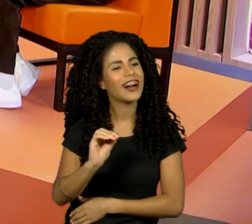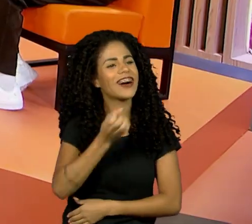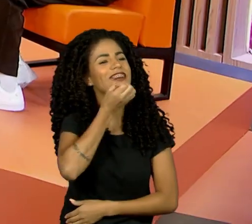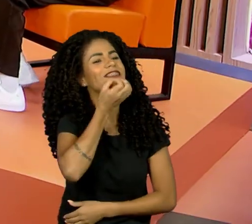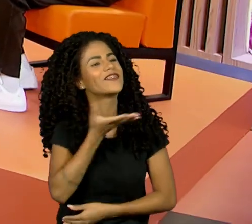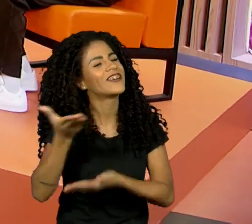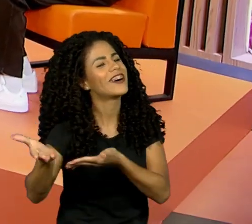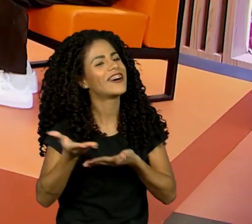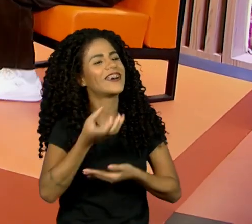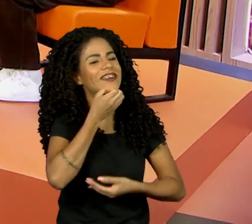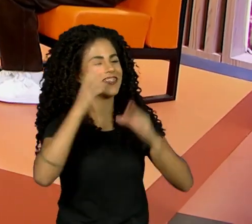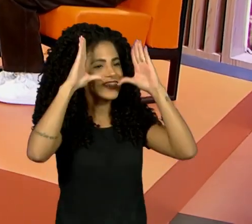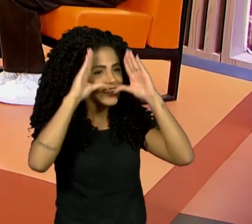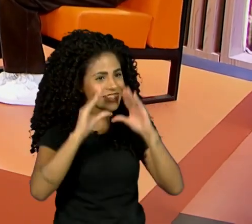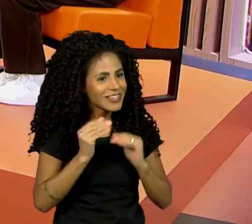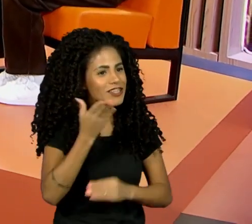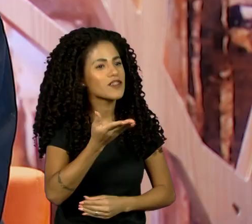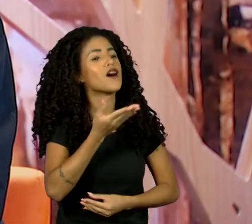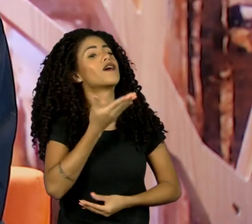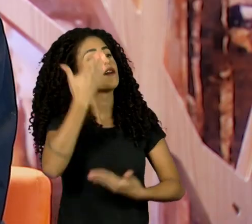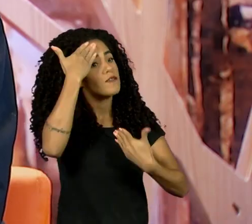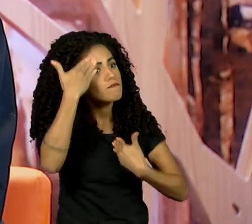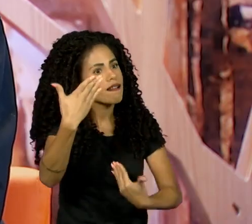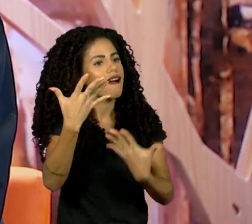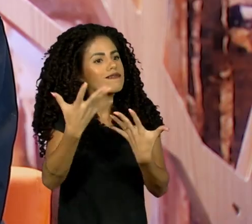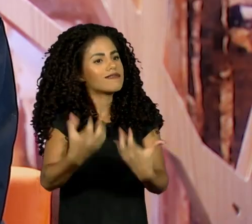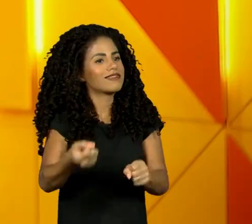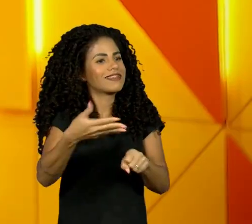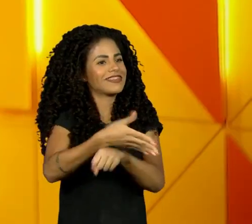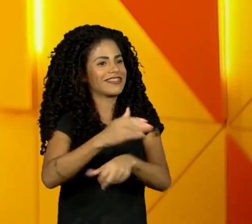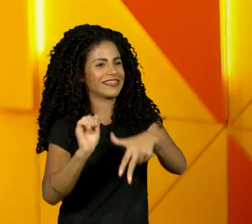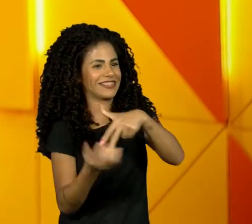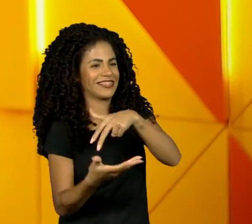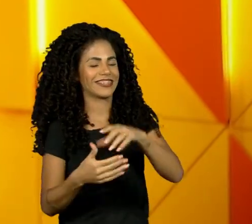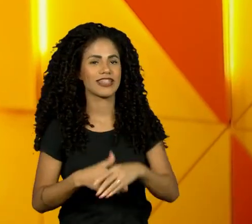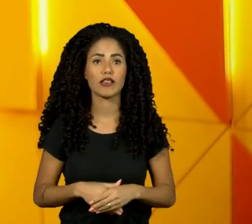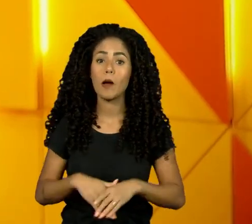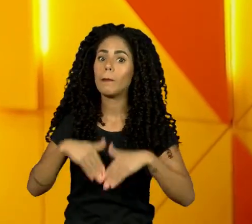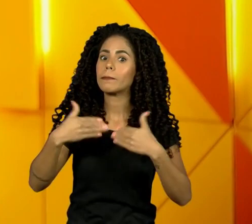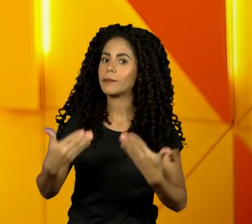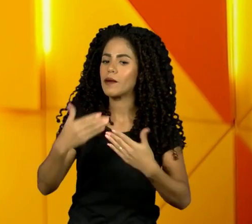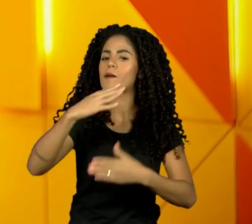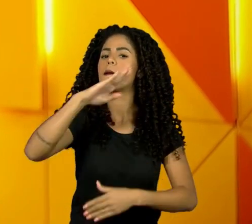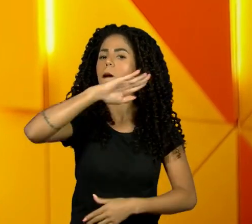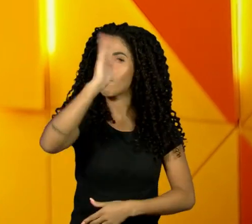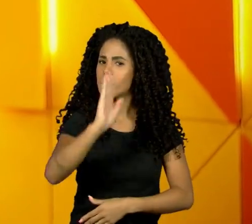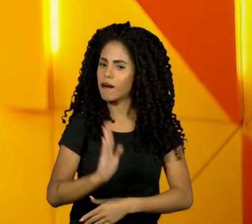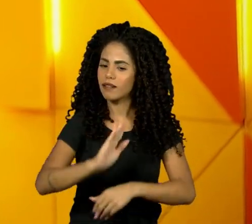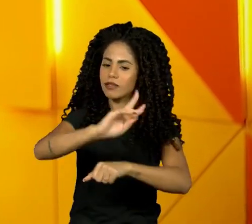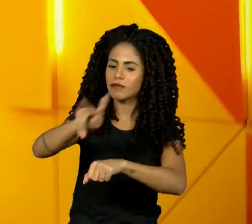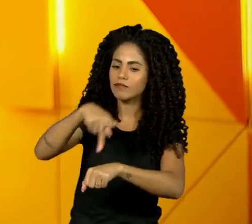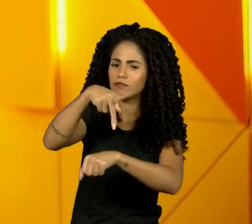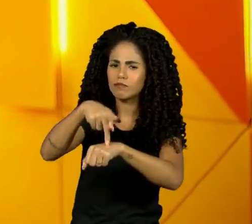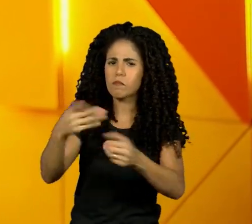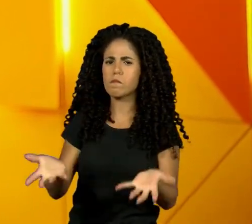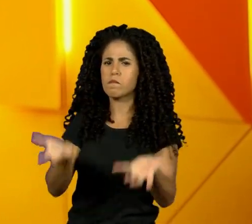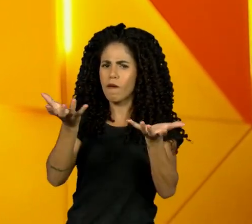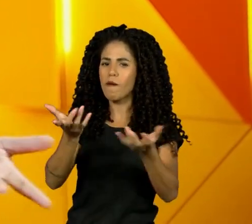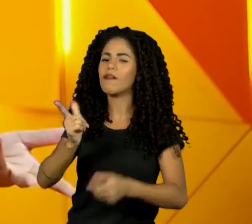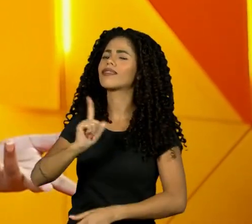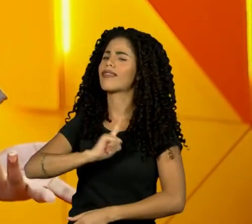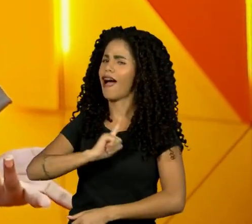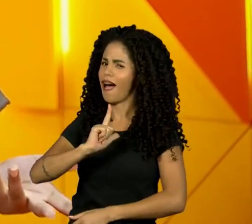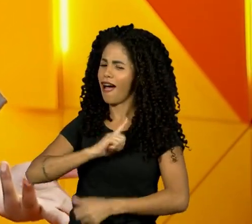boa noite. Boa Obrigada, noite. sejam bem-vindos. Bora lá, porque o Brasil é um país com forte potencial